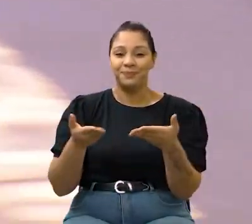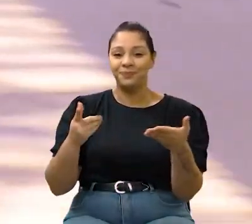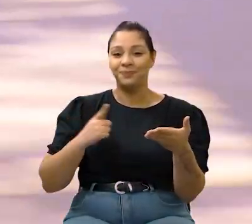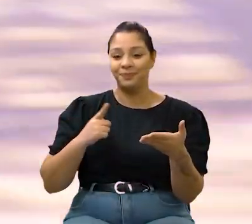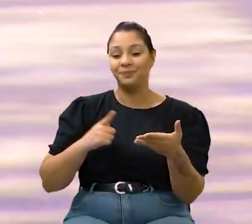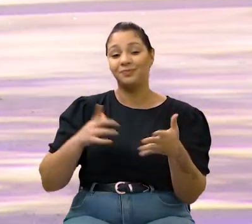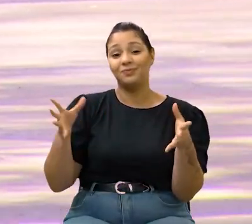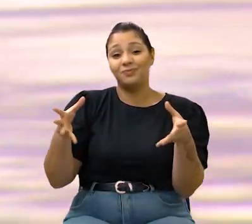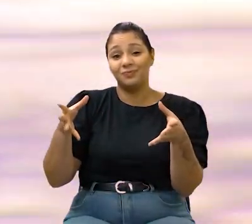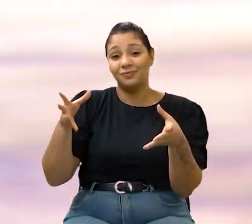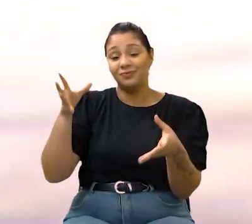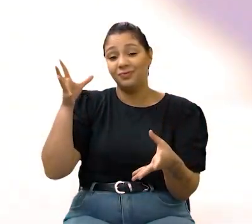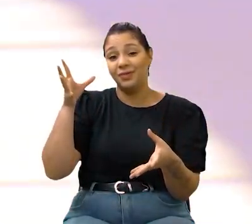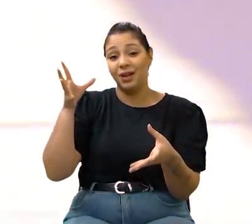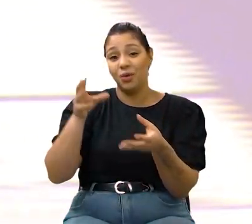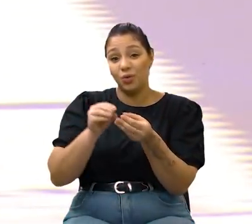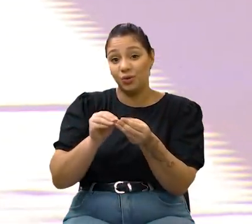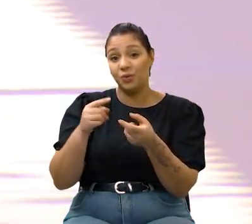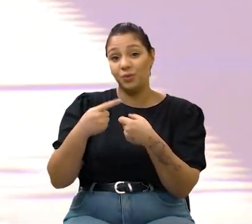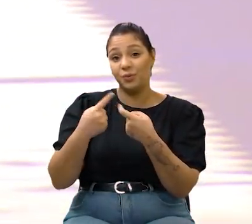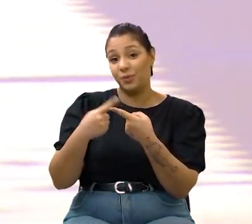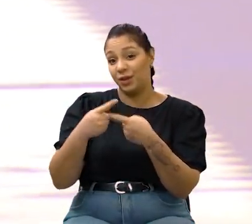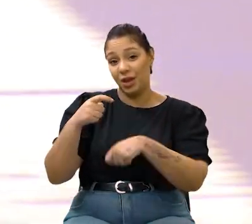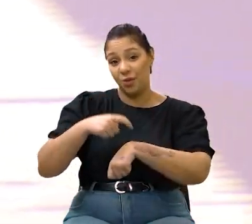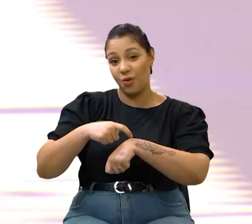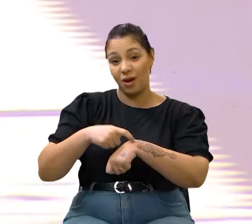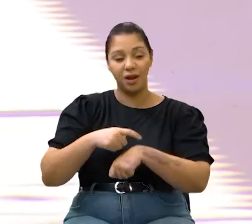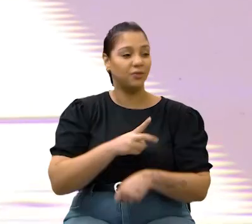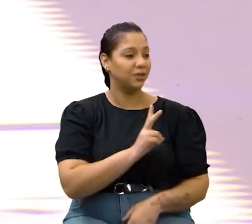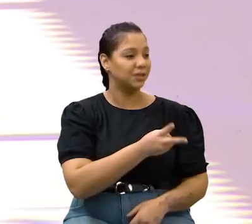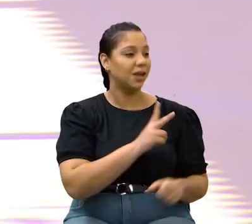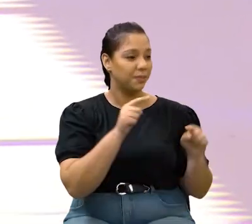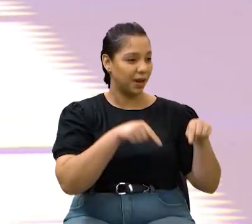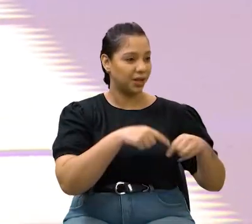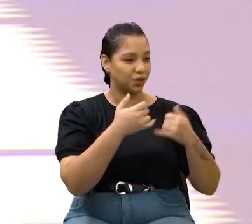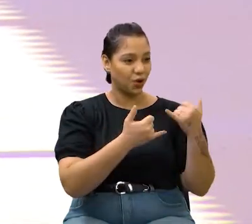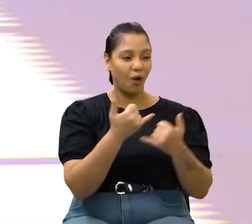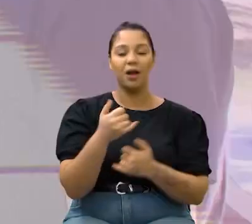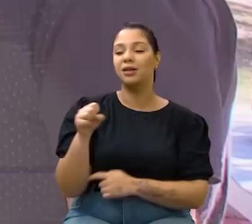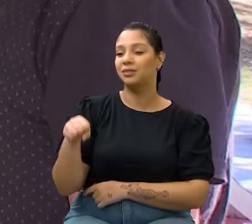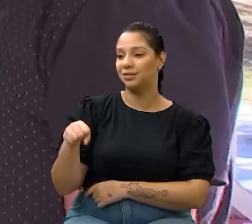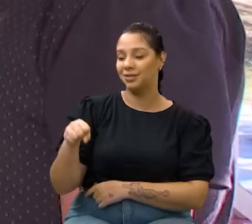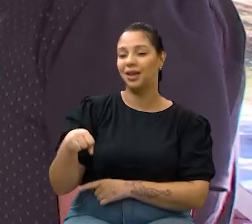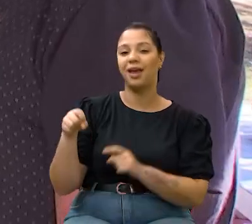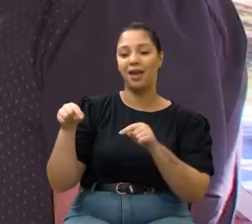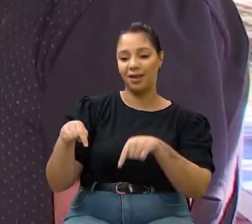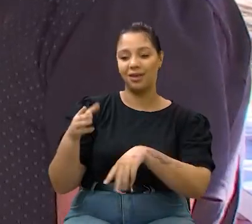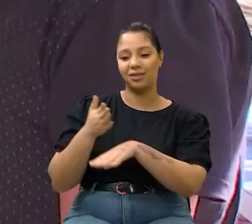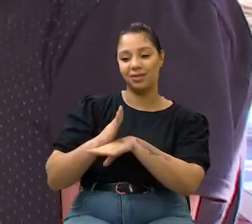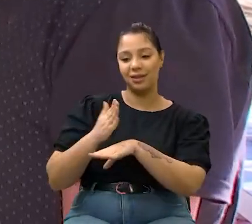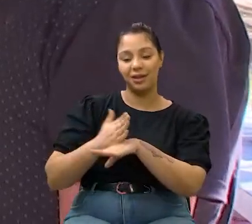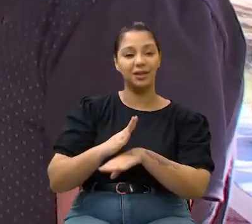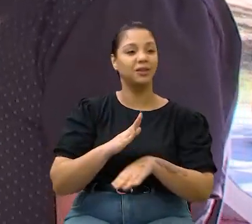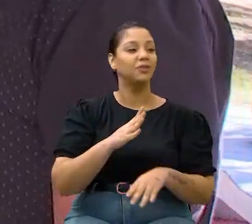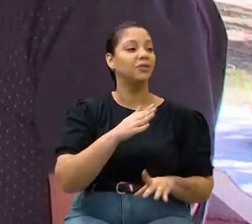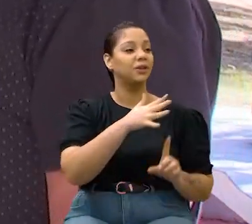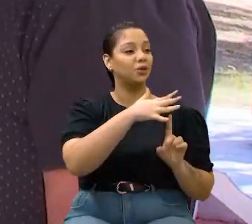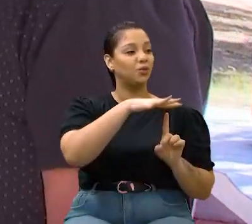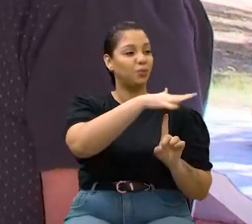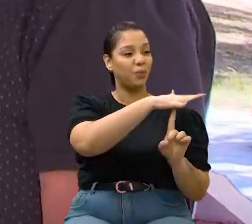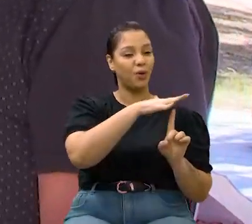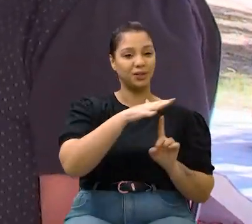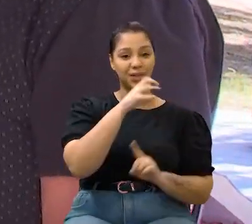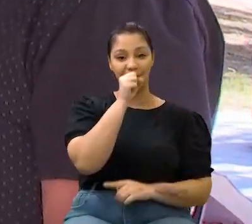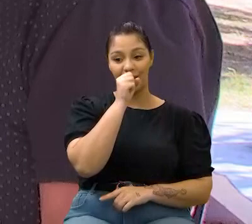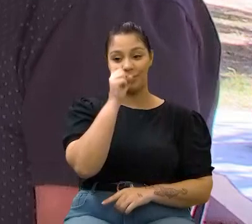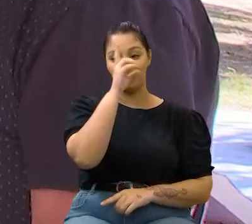de ser um horário atípico, né? Vocês jogam sempre aqui? Isso. Aqui a gente treina, aqui, né? No Bosque. Sábado, domingo, né?